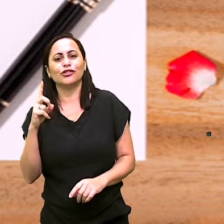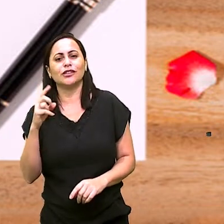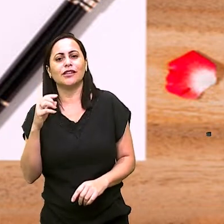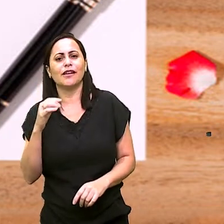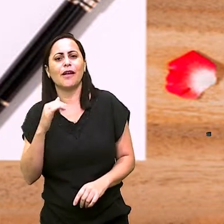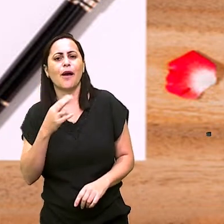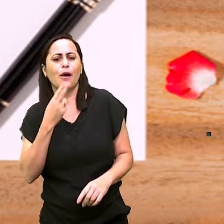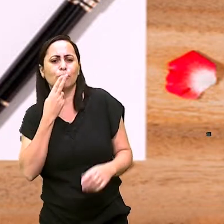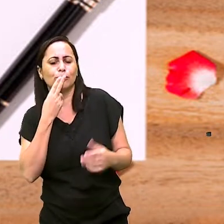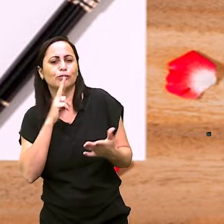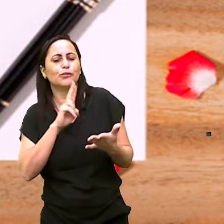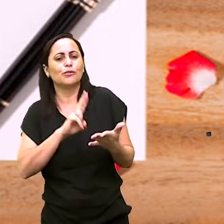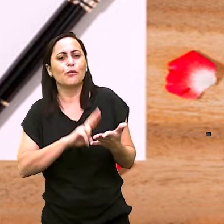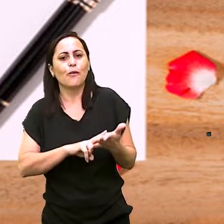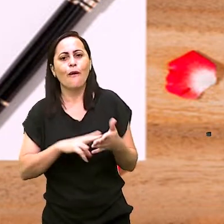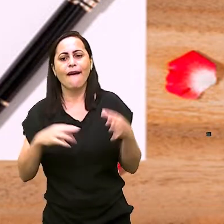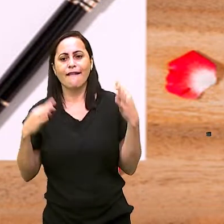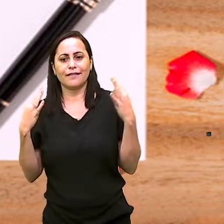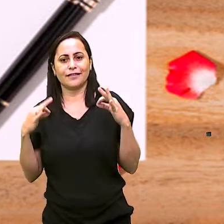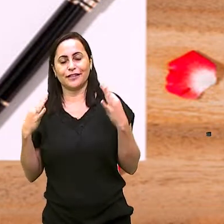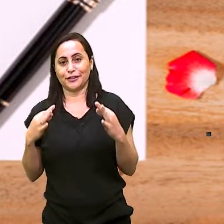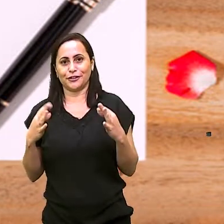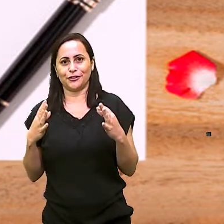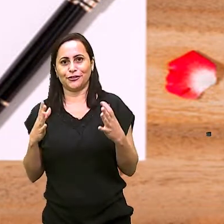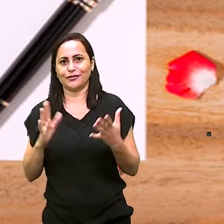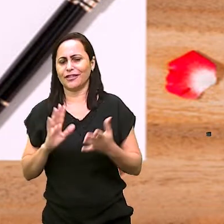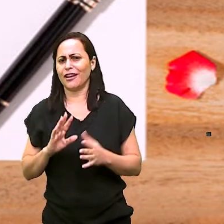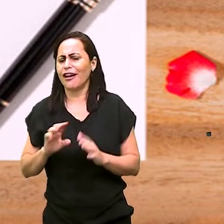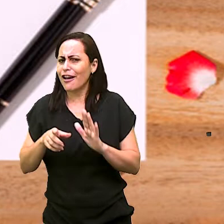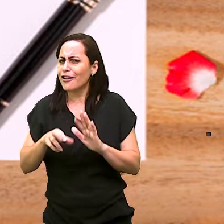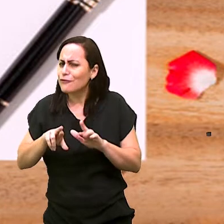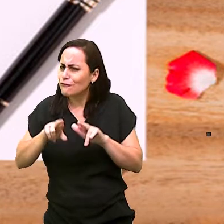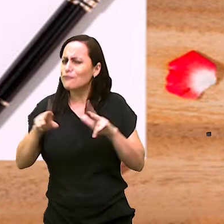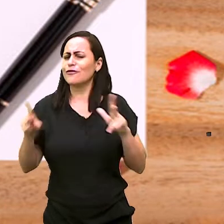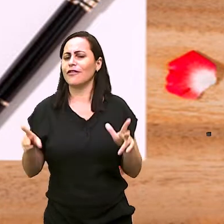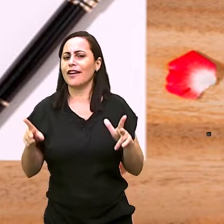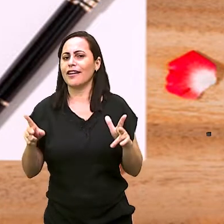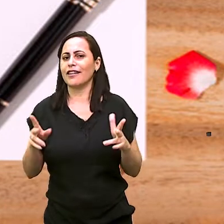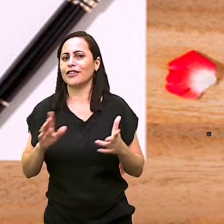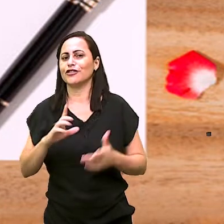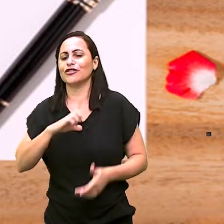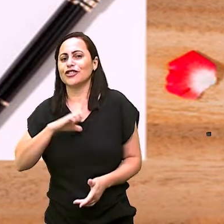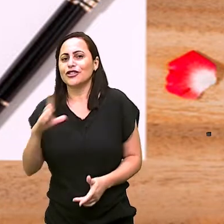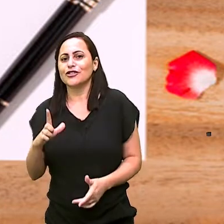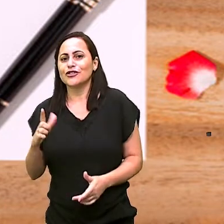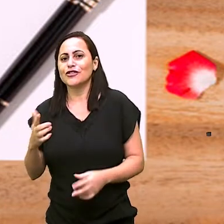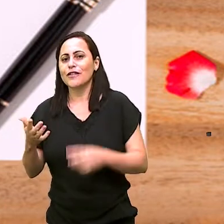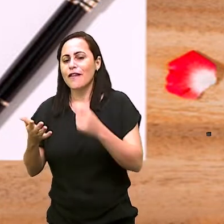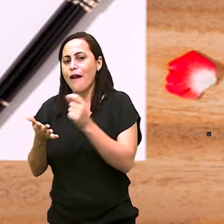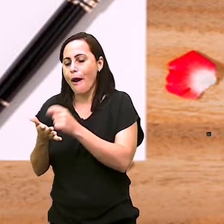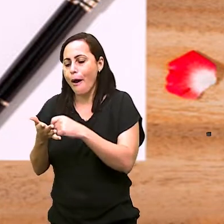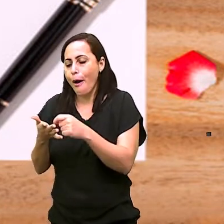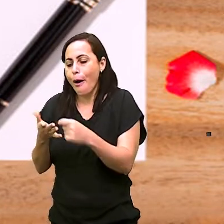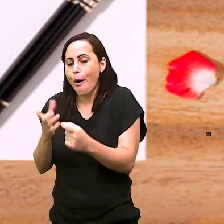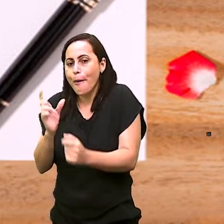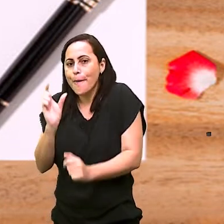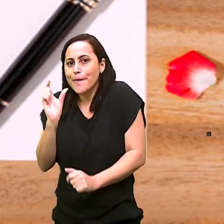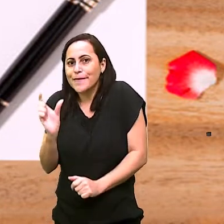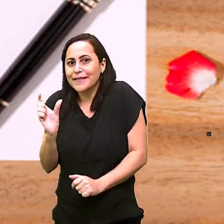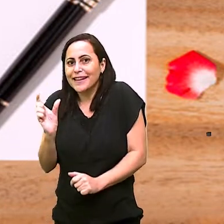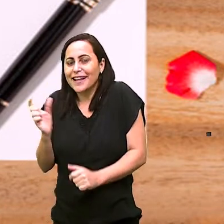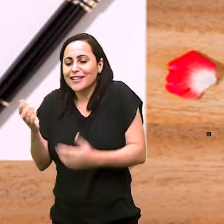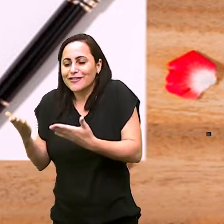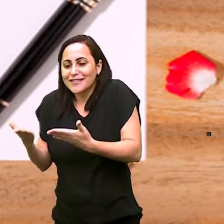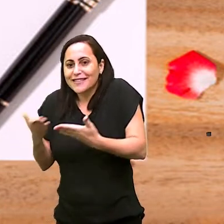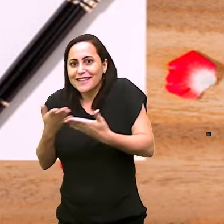dando palpite. Agora tinha um bilhete e era diferente. Tinha um bilhete que trazia uma declaração de